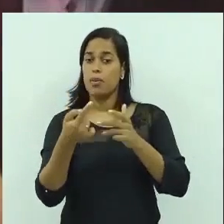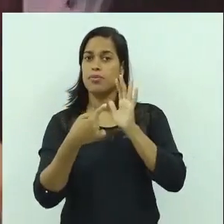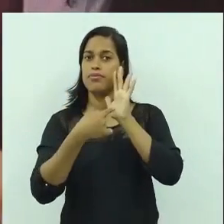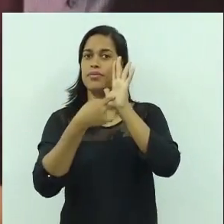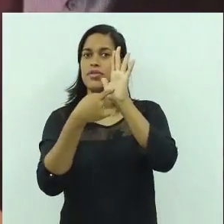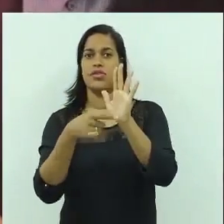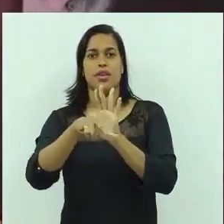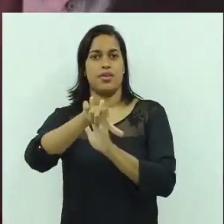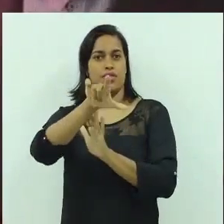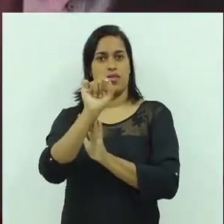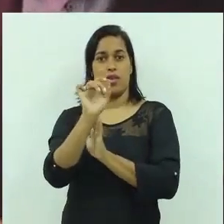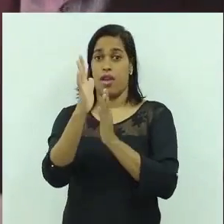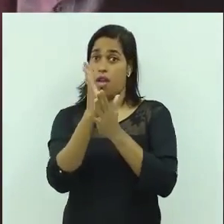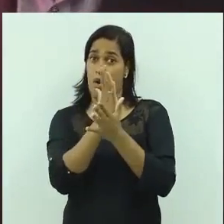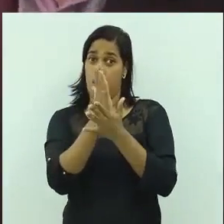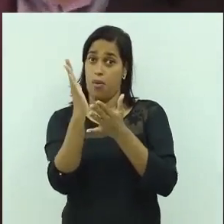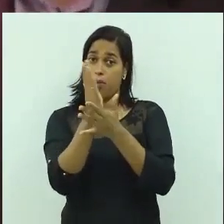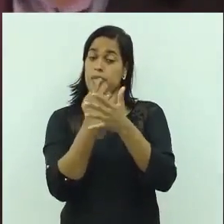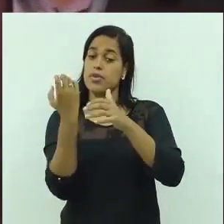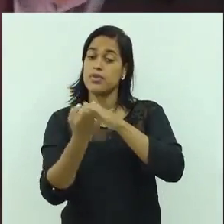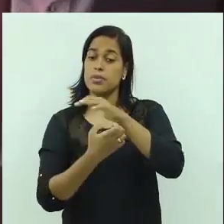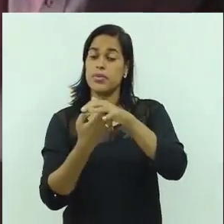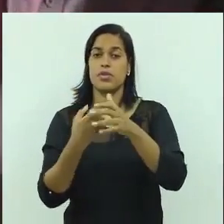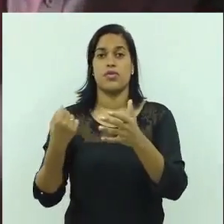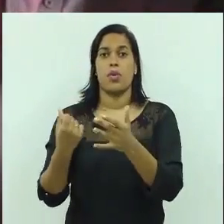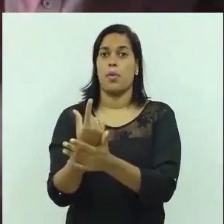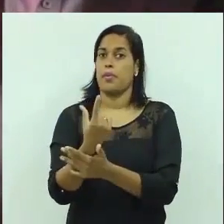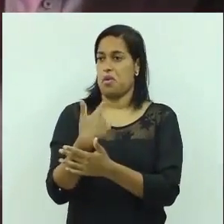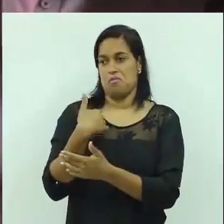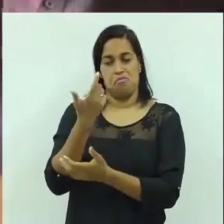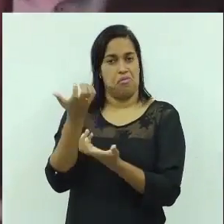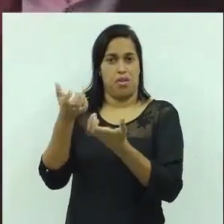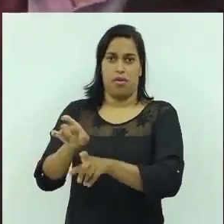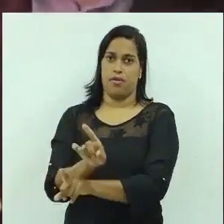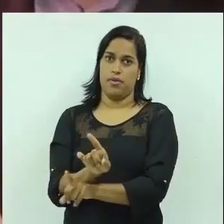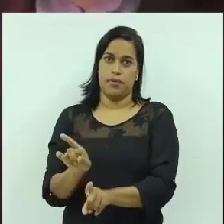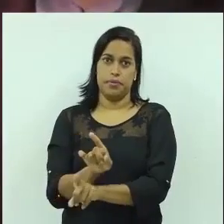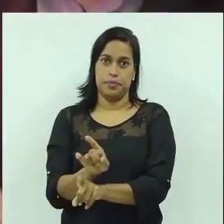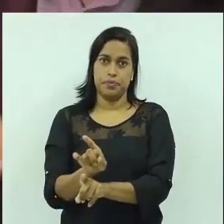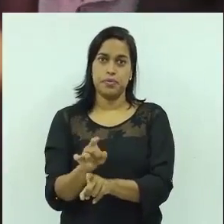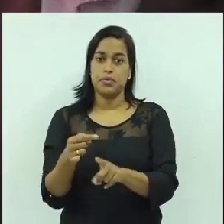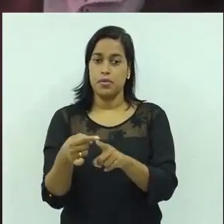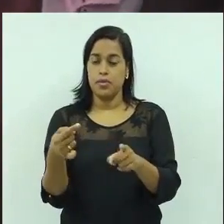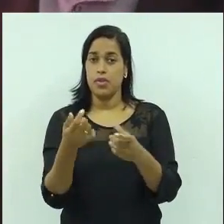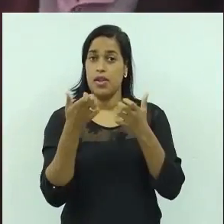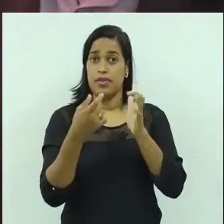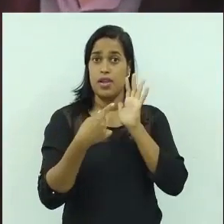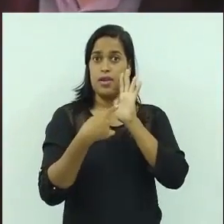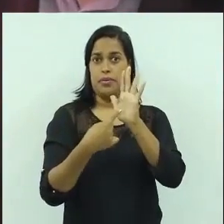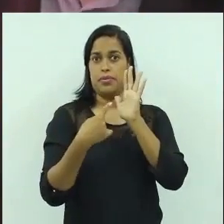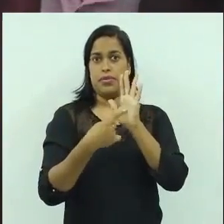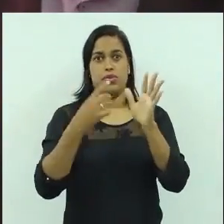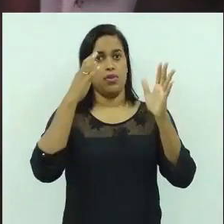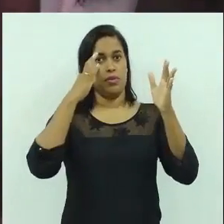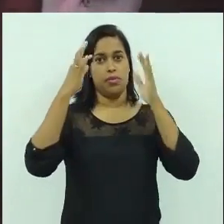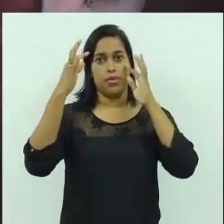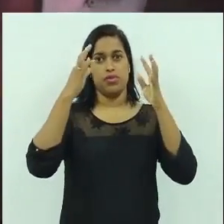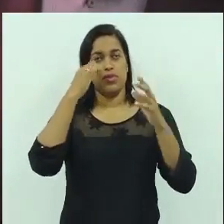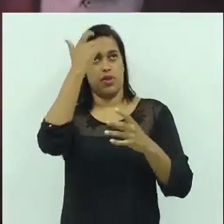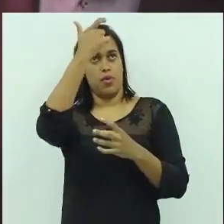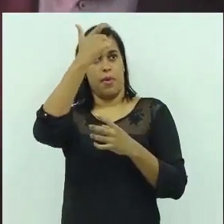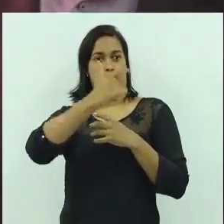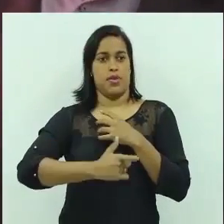vitrine. Algumas organizações irão comprar, outras não. Agora, se você fica tentando imaginar qual